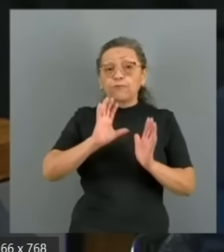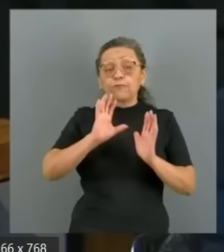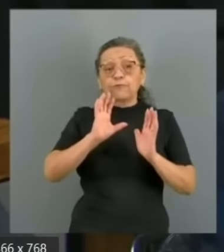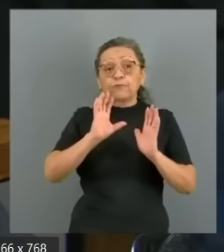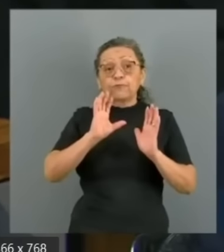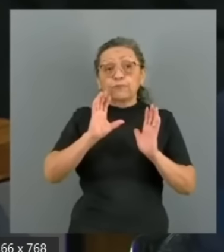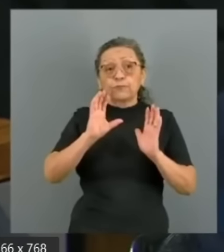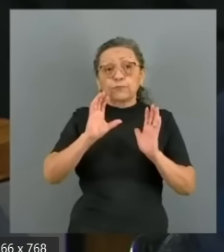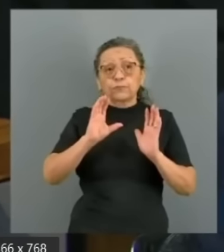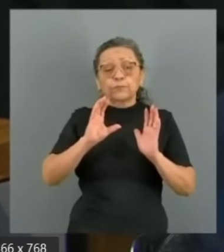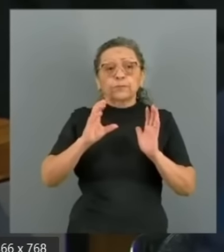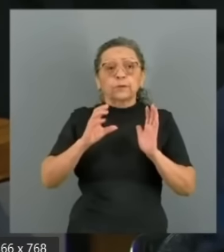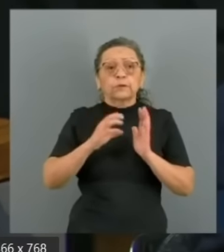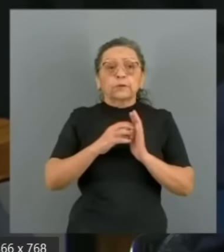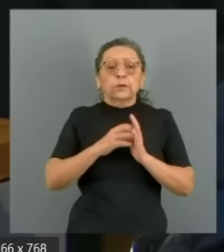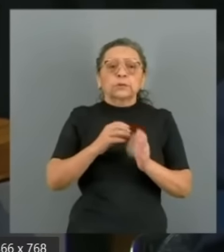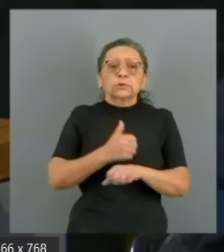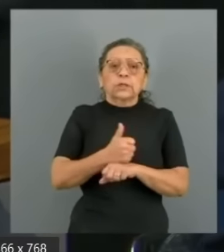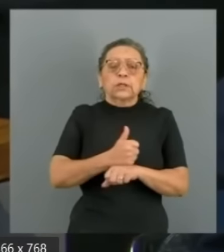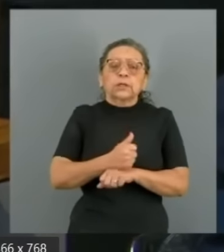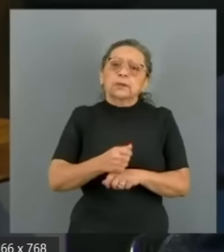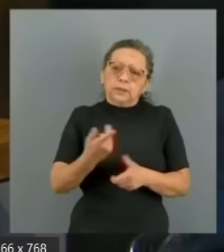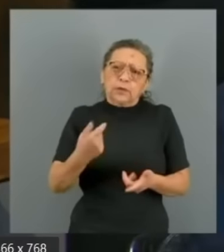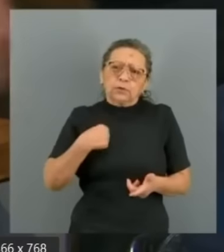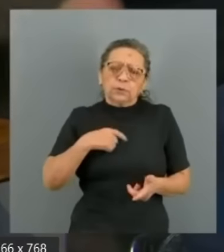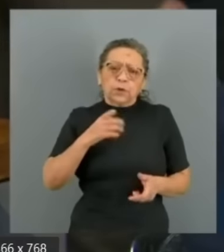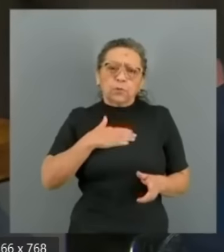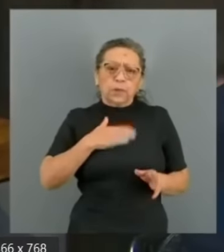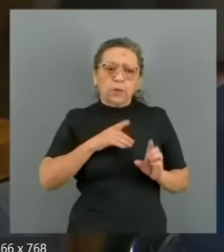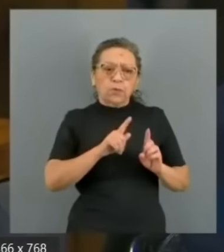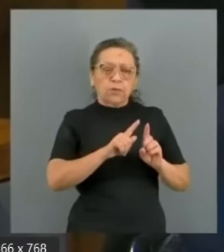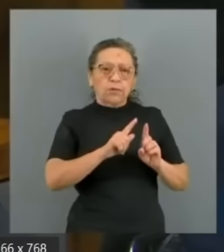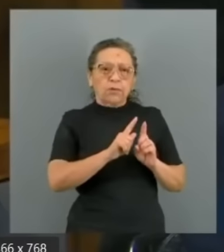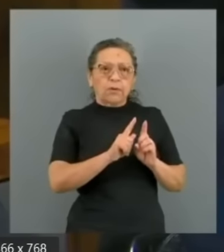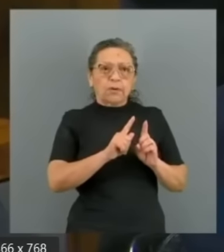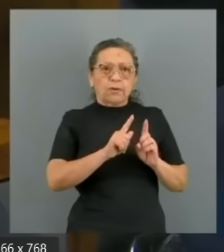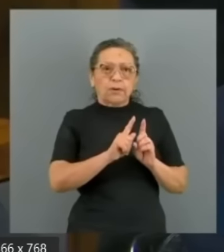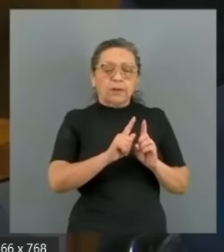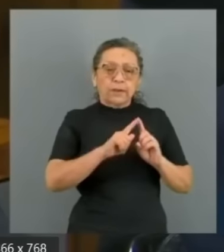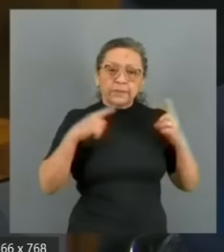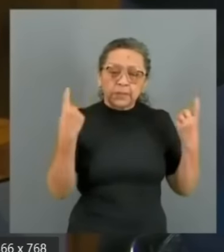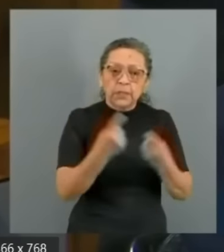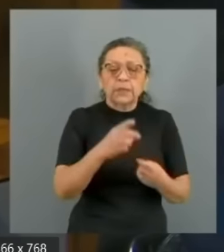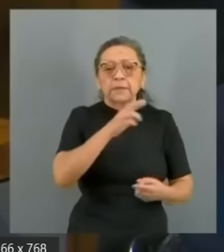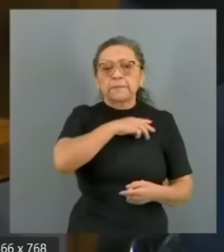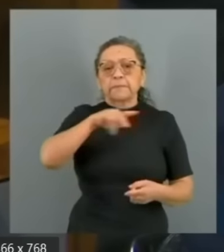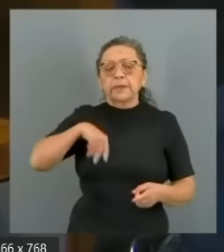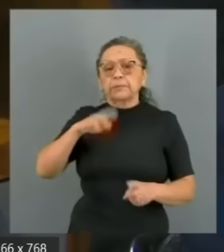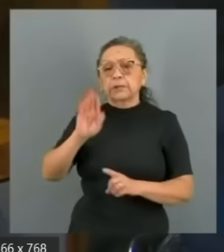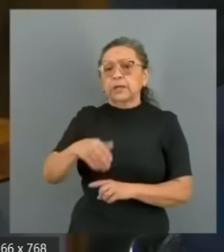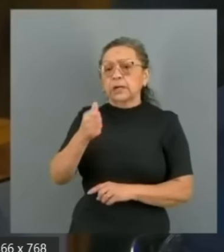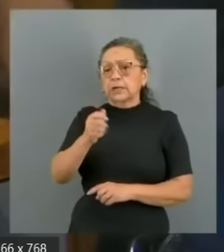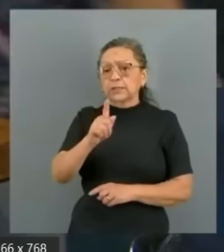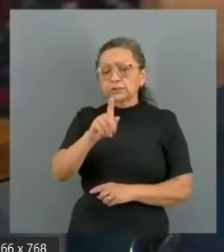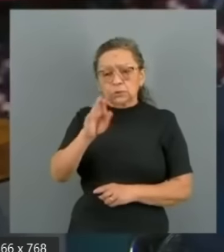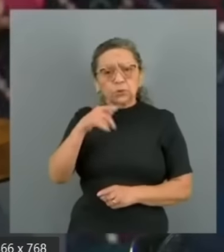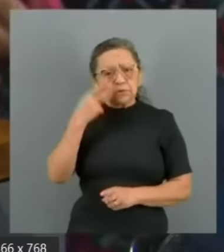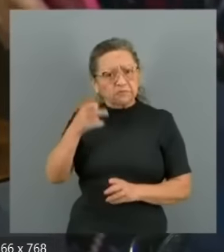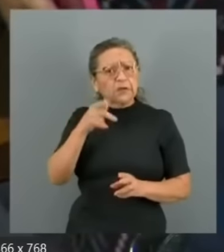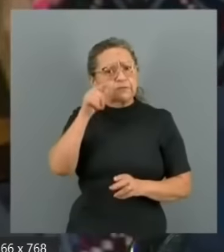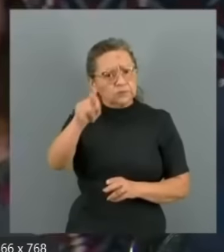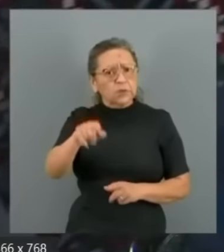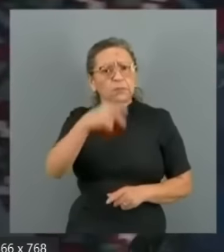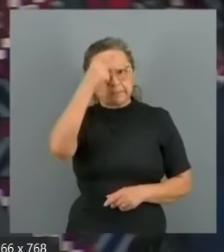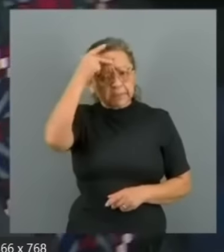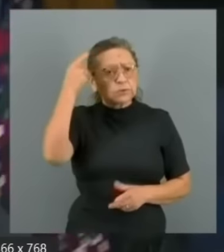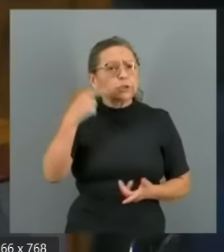eu tenho no meu gabinete membros são procuradores federais, membros da AGU, que lhe referenciam como alguém